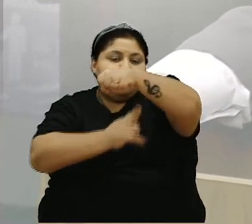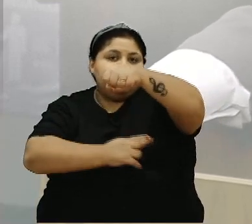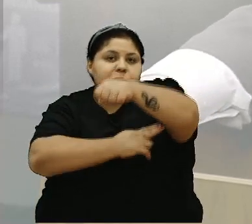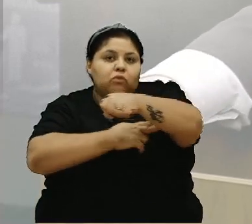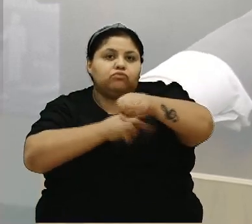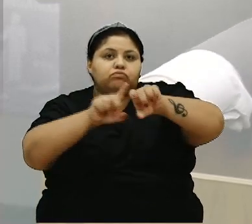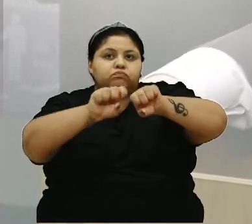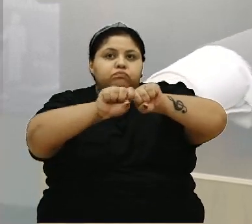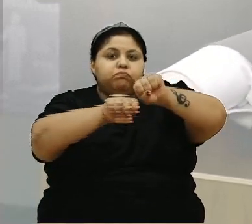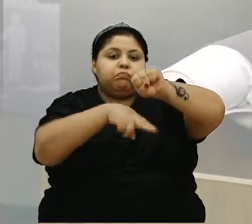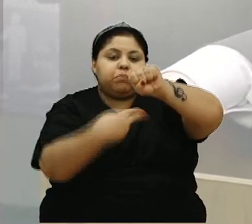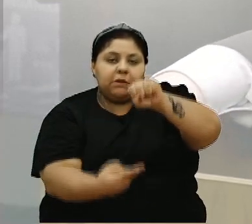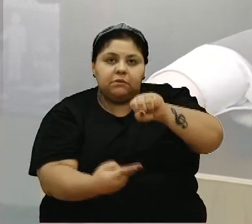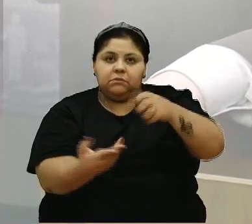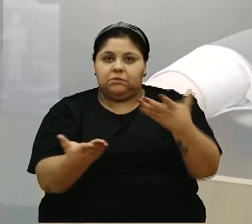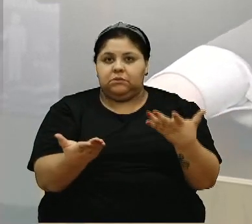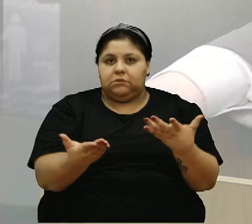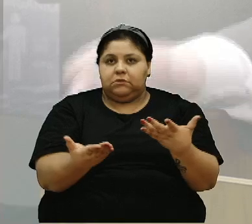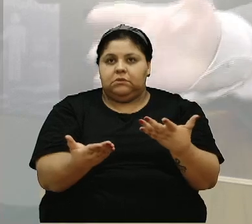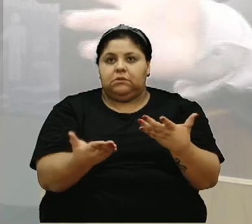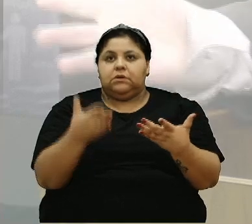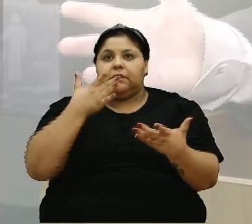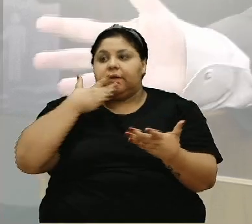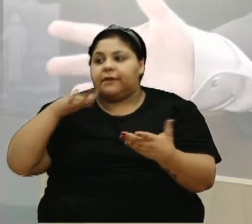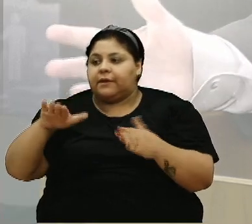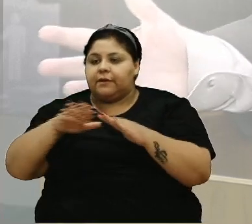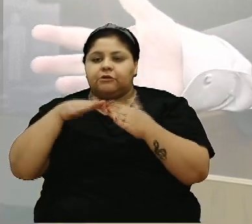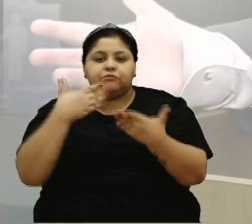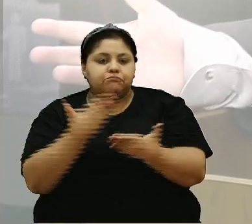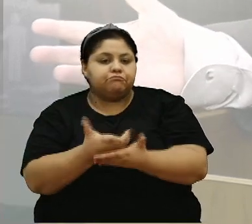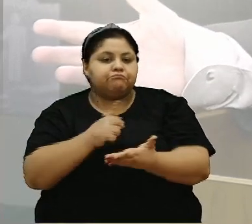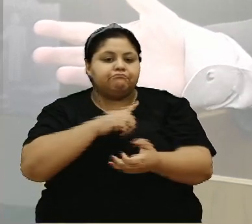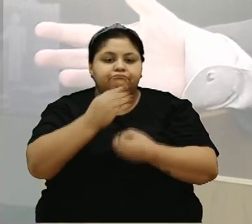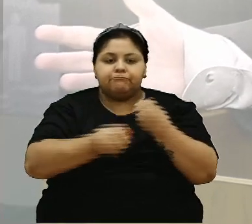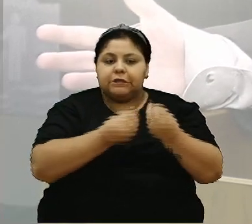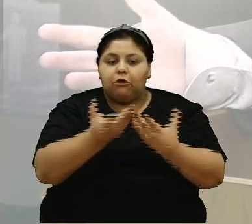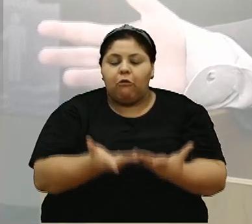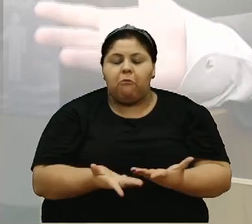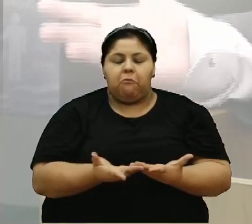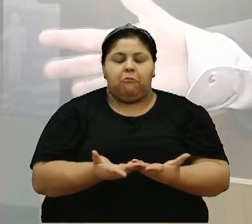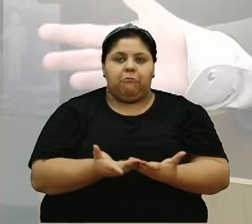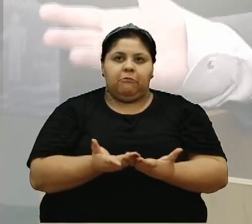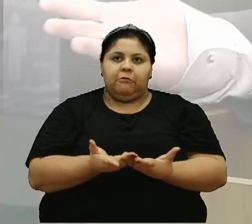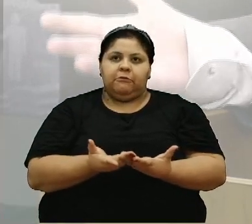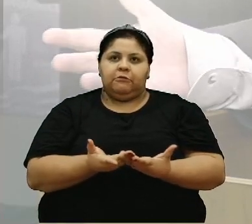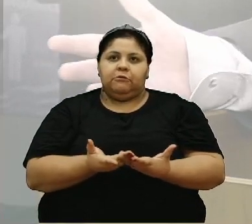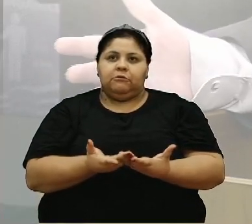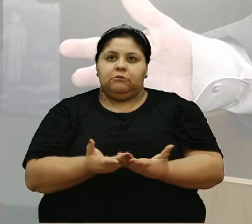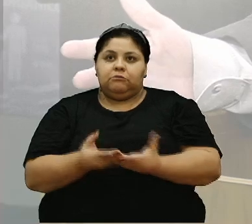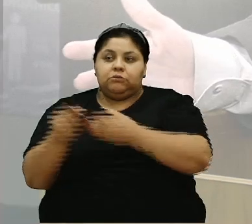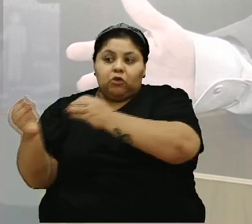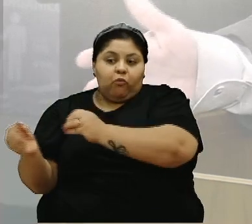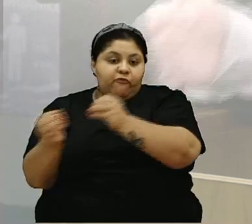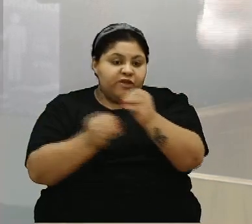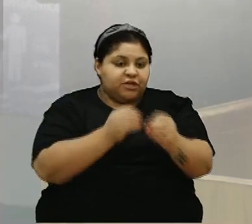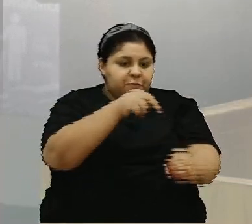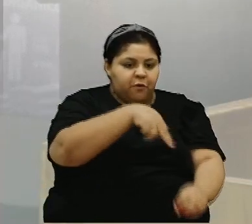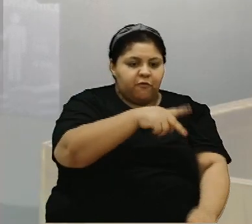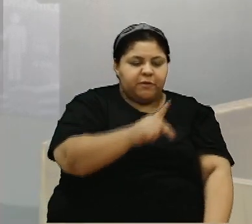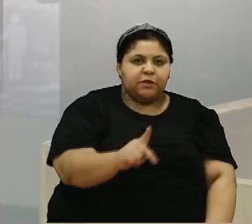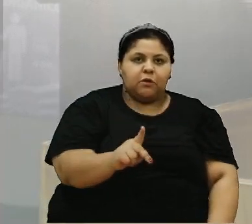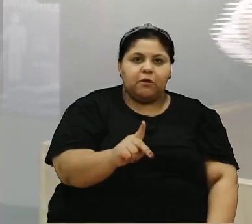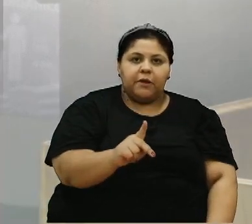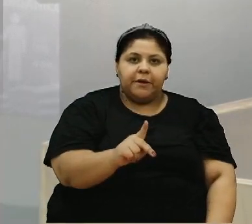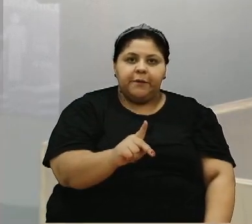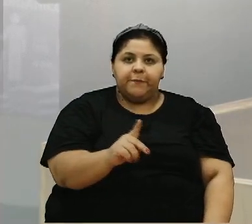colégio para lá e para cá. Não tem como a gente ir, vereador Fantinel, para Nova Petrópolis. E